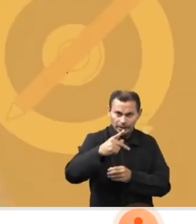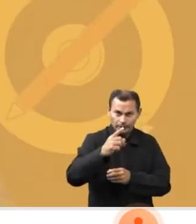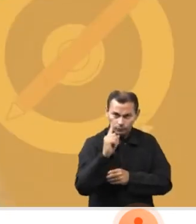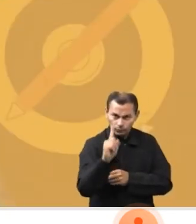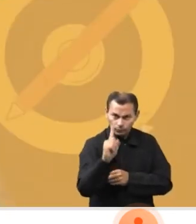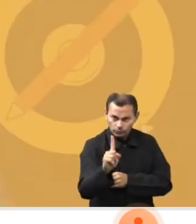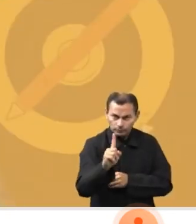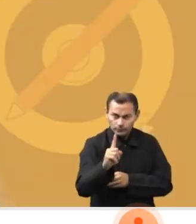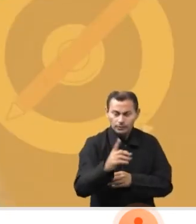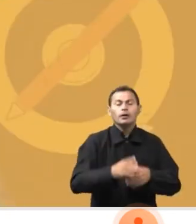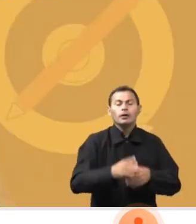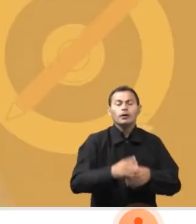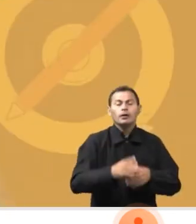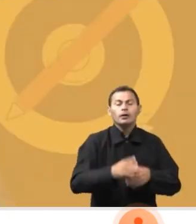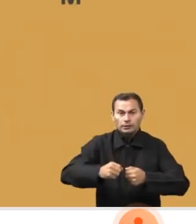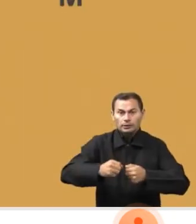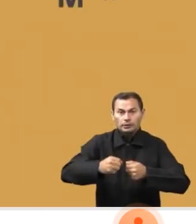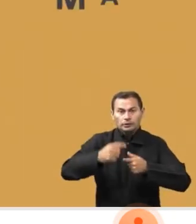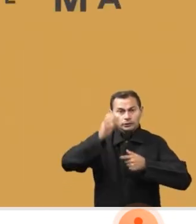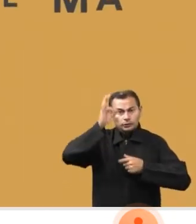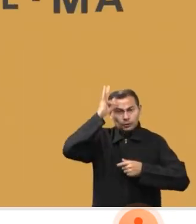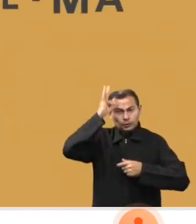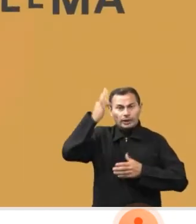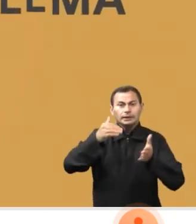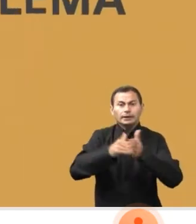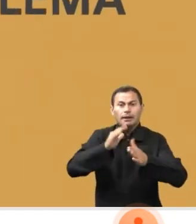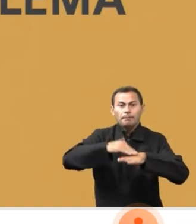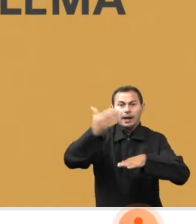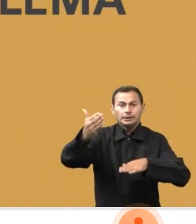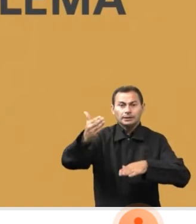Então, boa sorte e até mais!